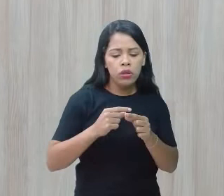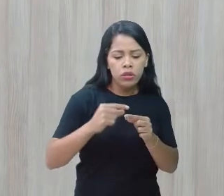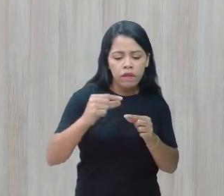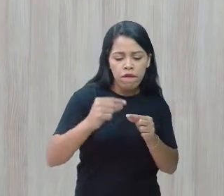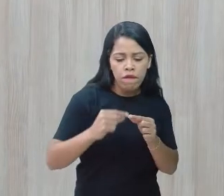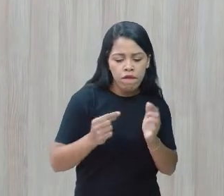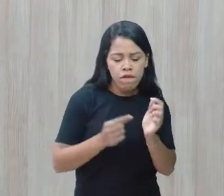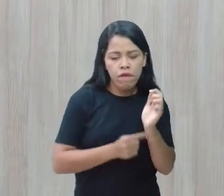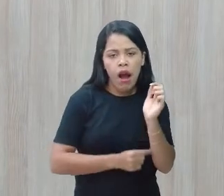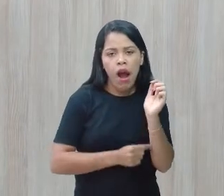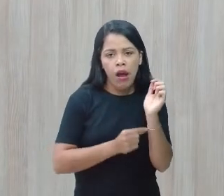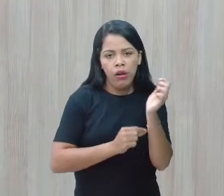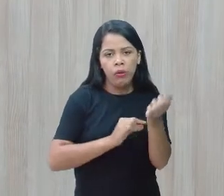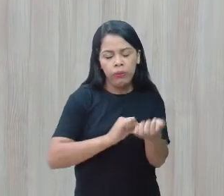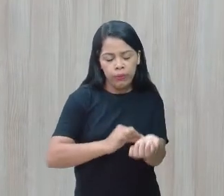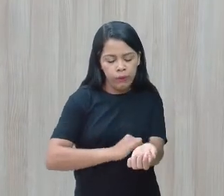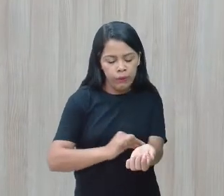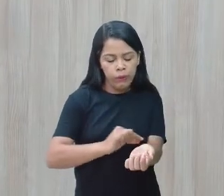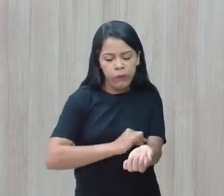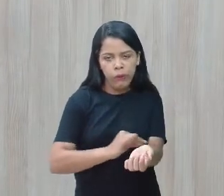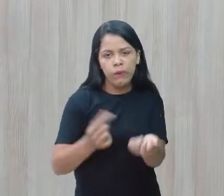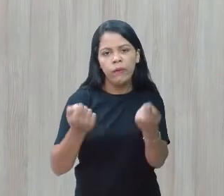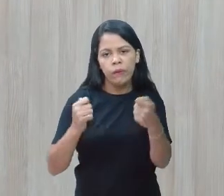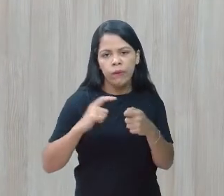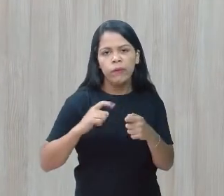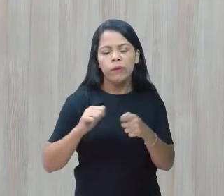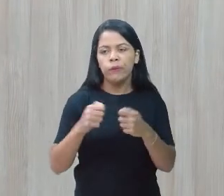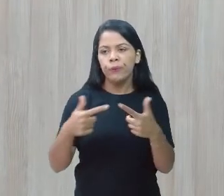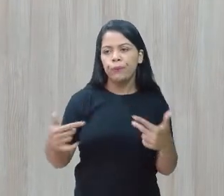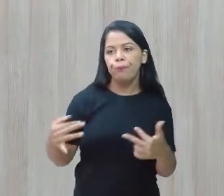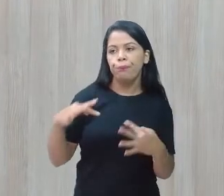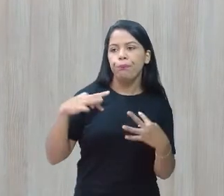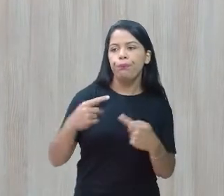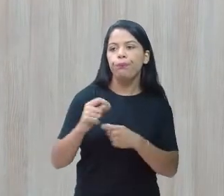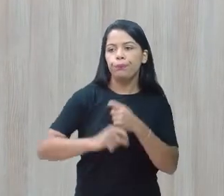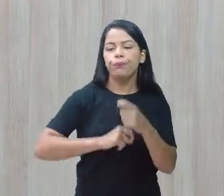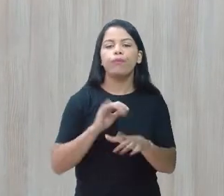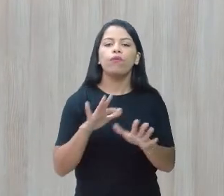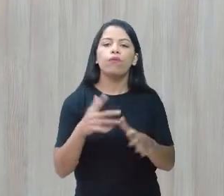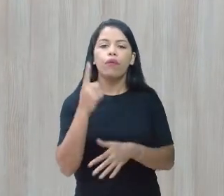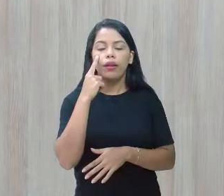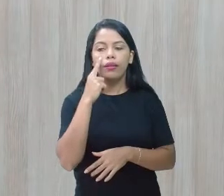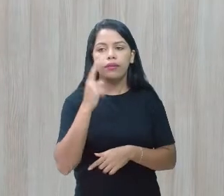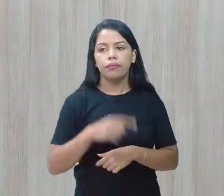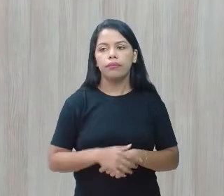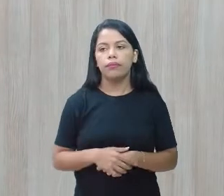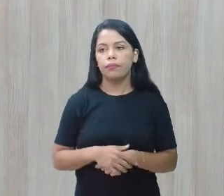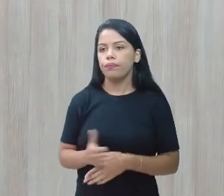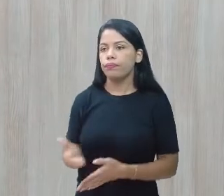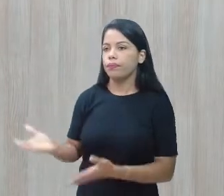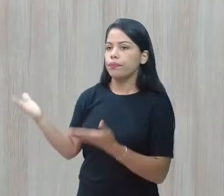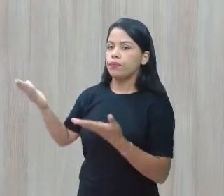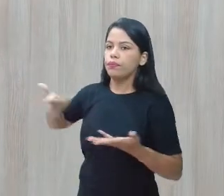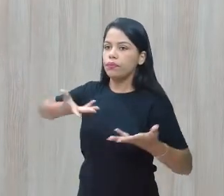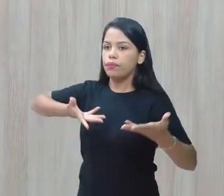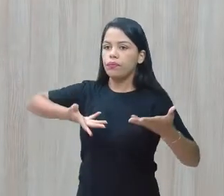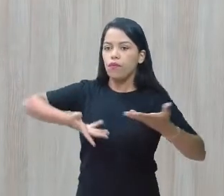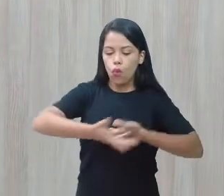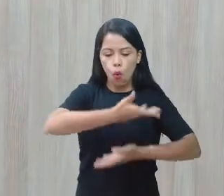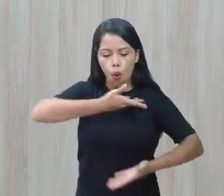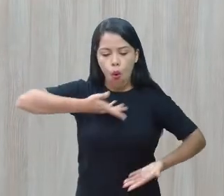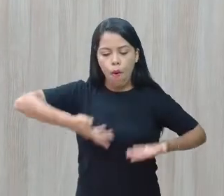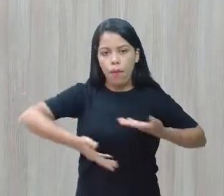isso aí, ok? Então, a circulação sistêmica ou a grande circulação, então,